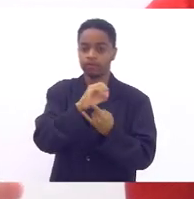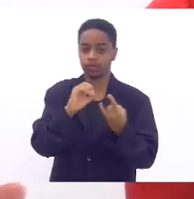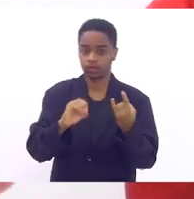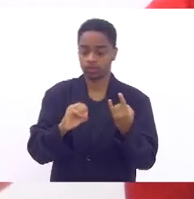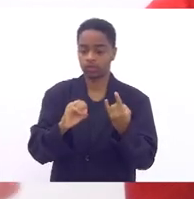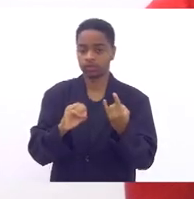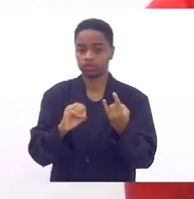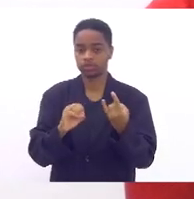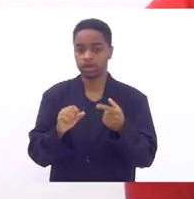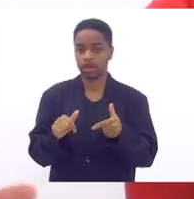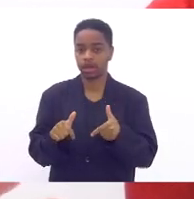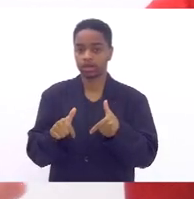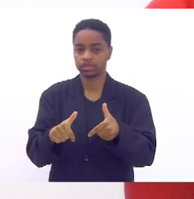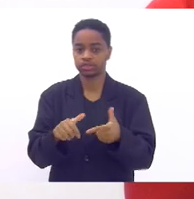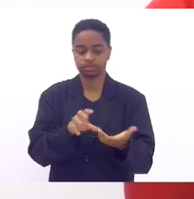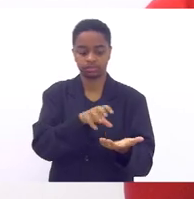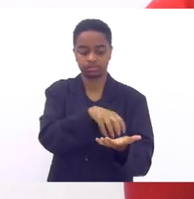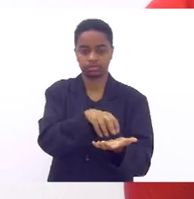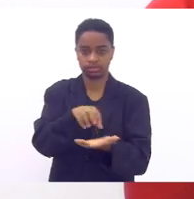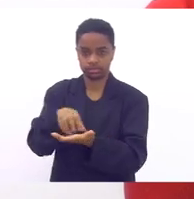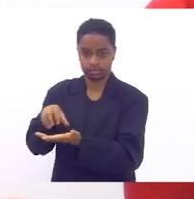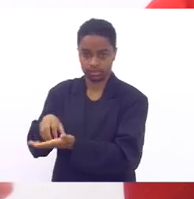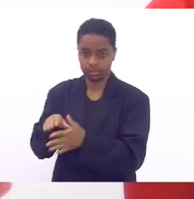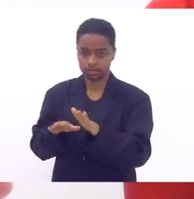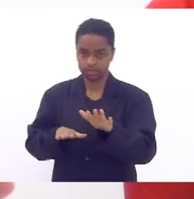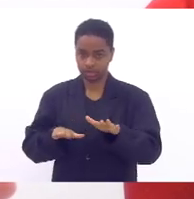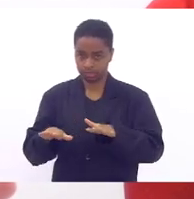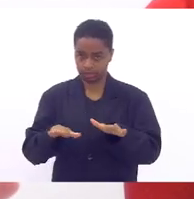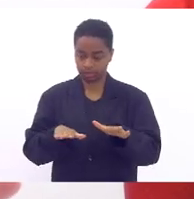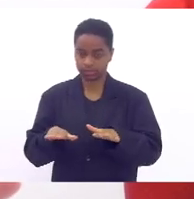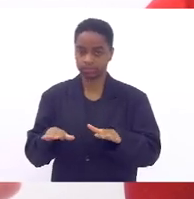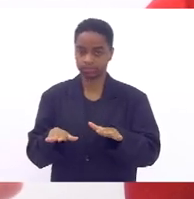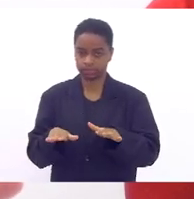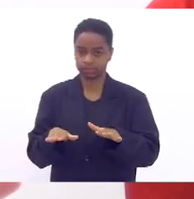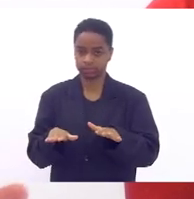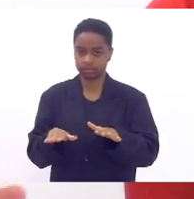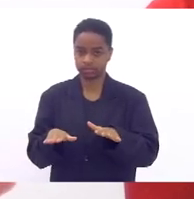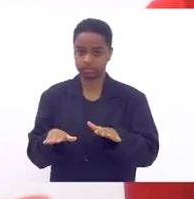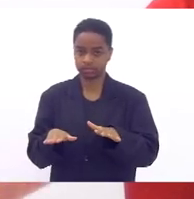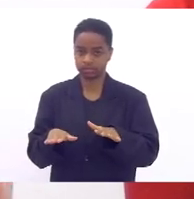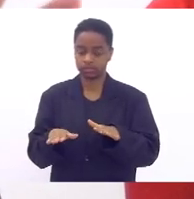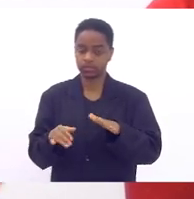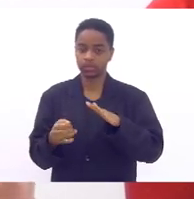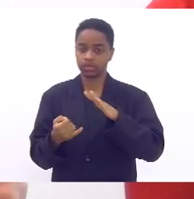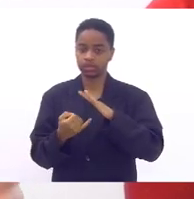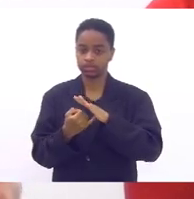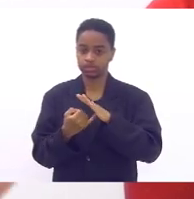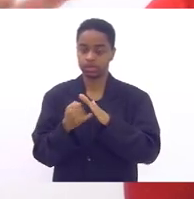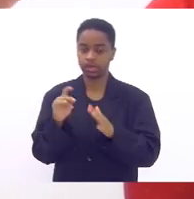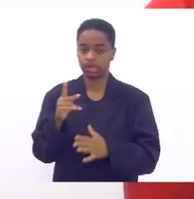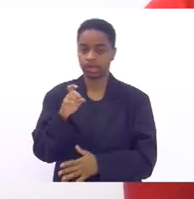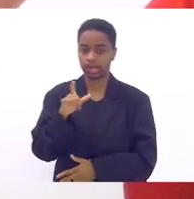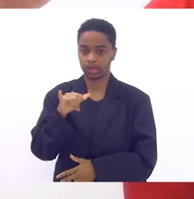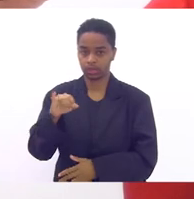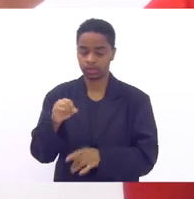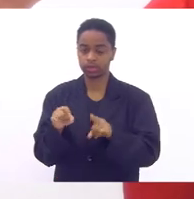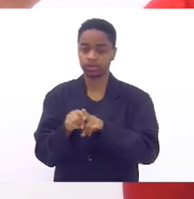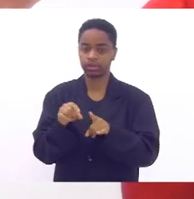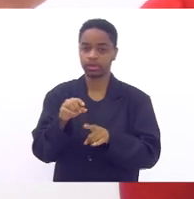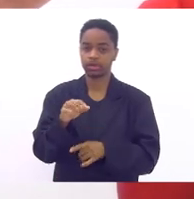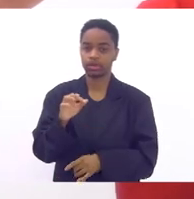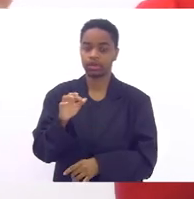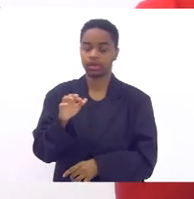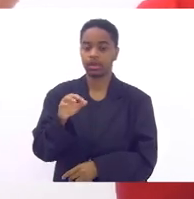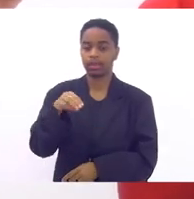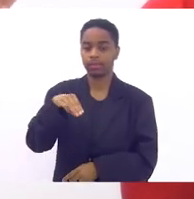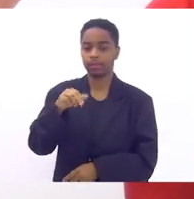eh unidades em jacaré Paguá eh o Instituto elaga farmanguinhos que é a fábrica de de